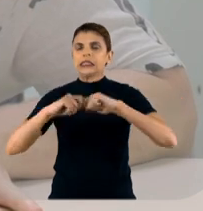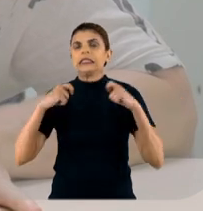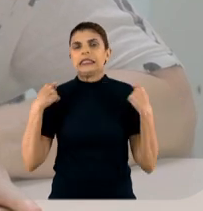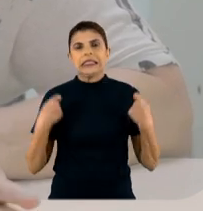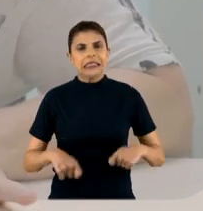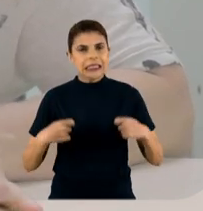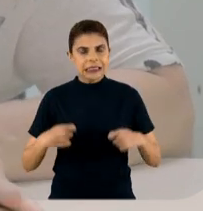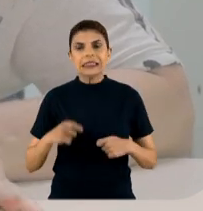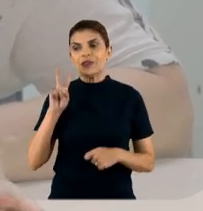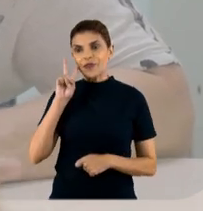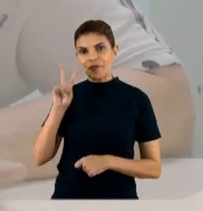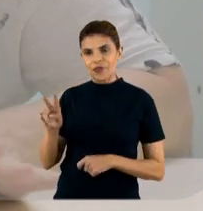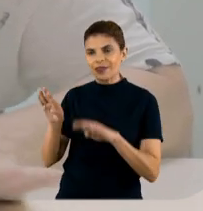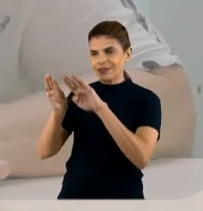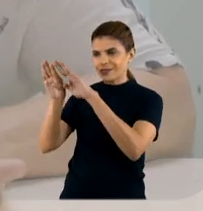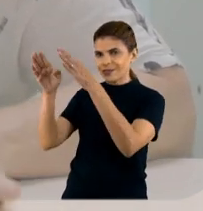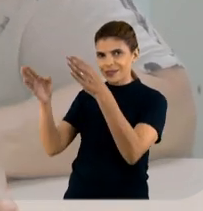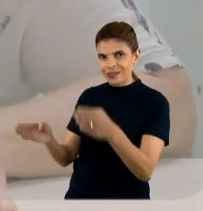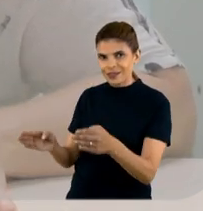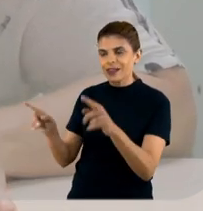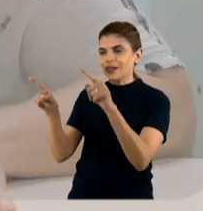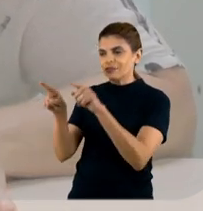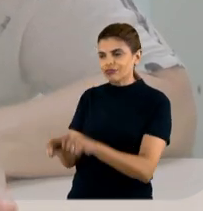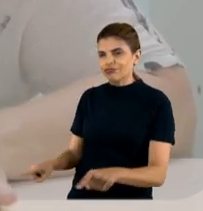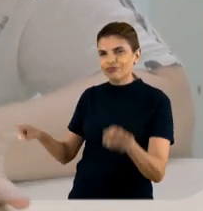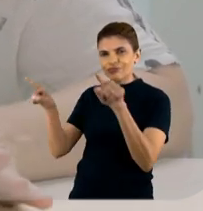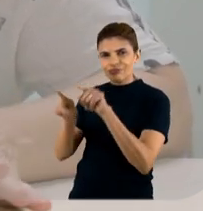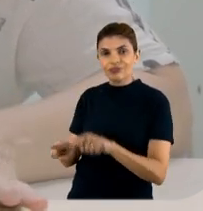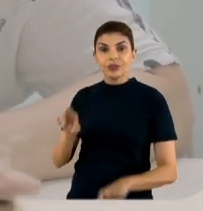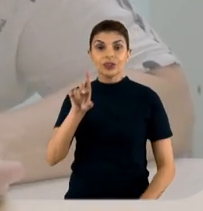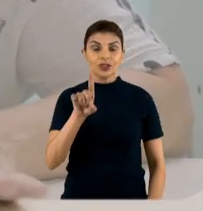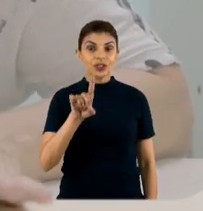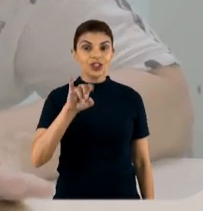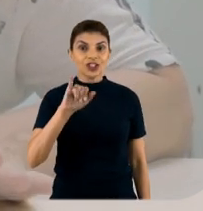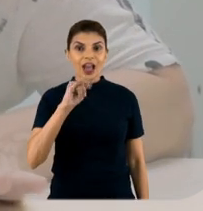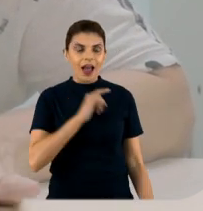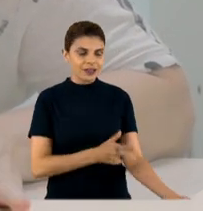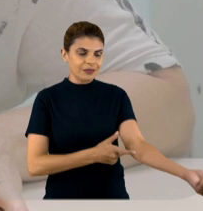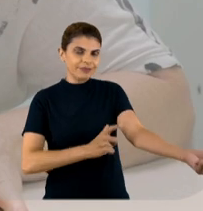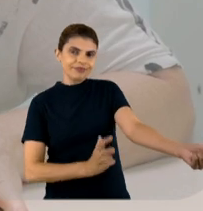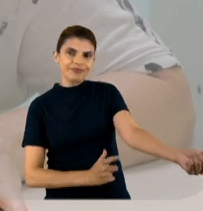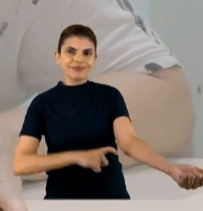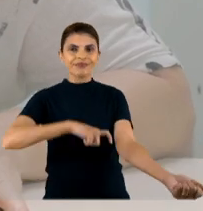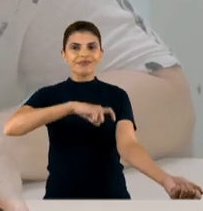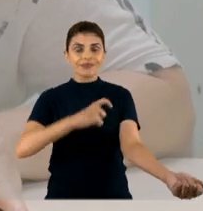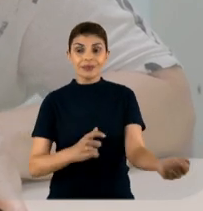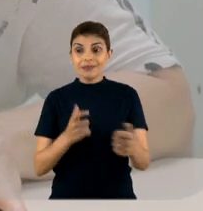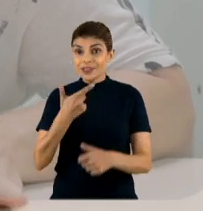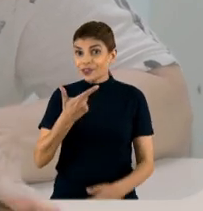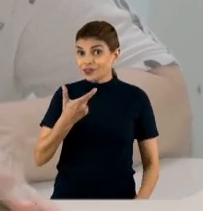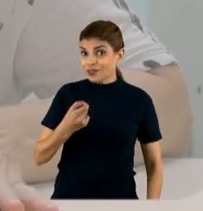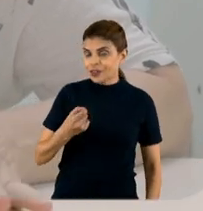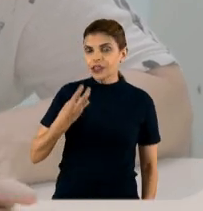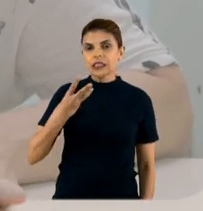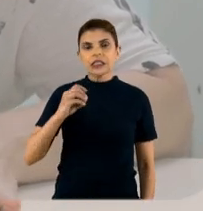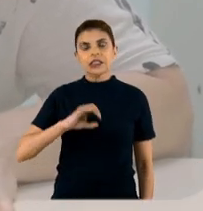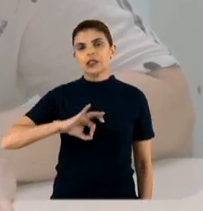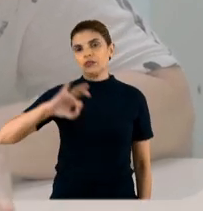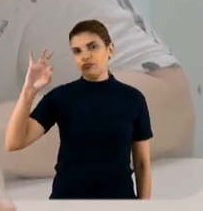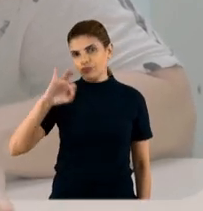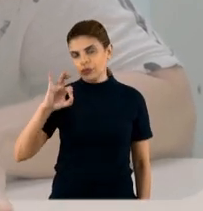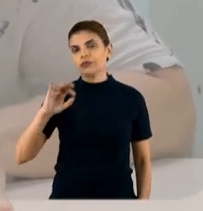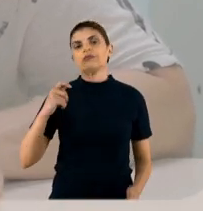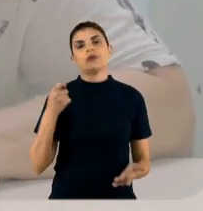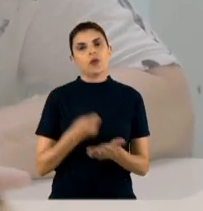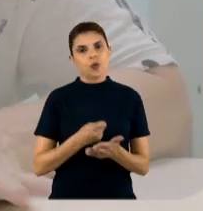necessidade de diálise de pelo menos eh 20 a 30% dos pacientes que são intubados acabam precisando de